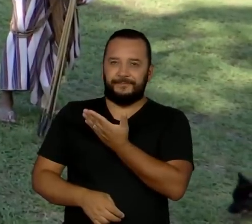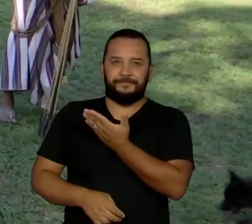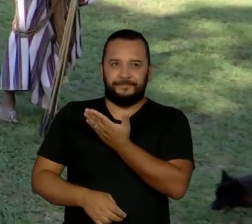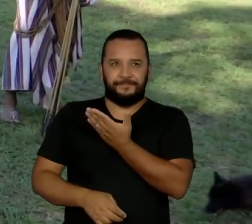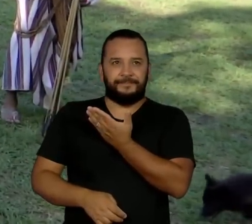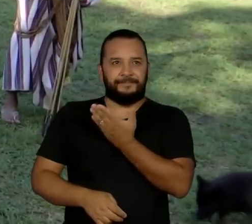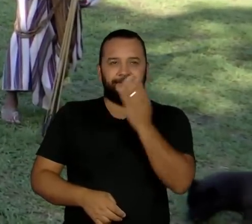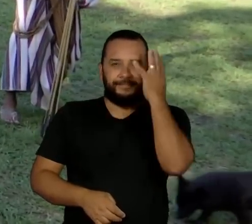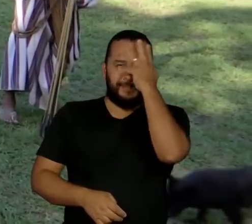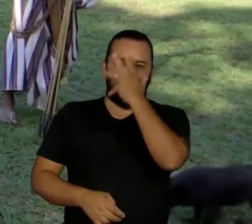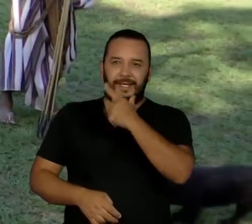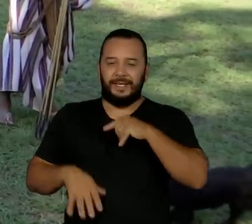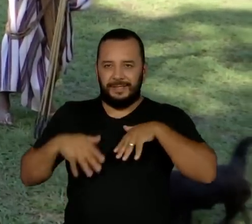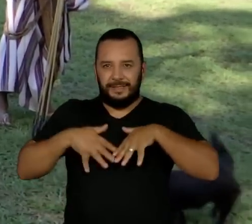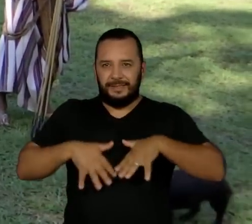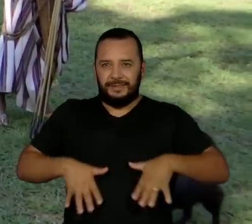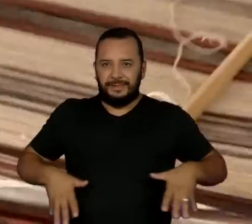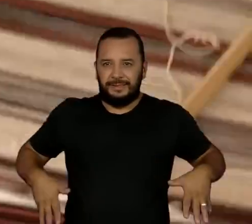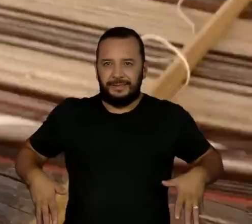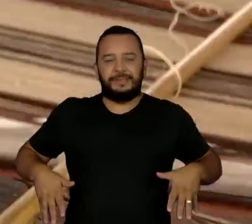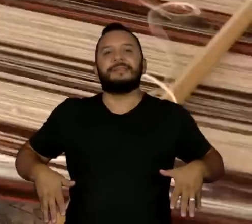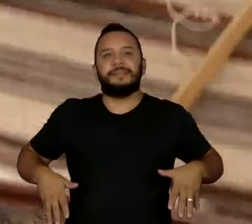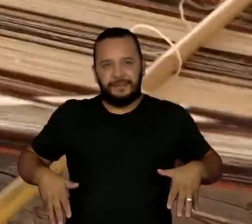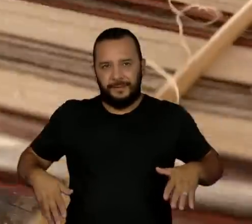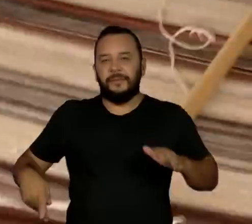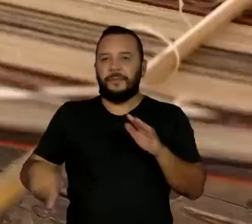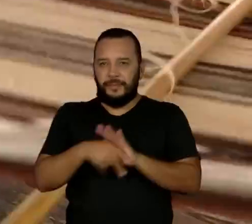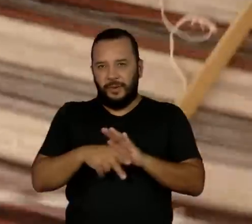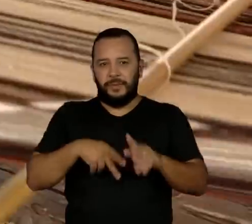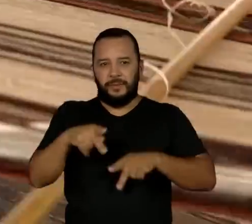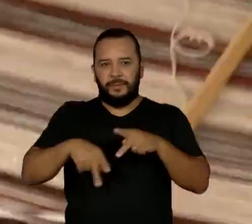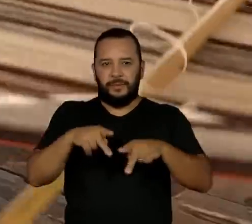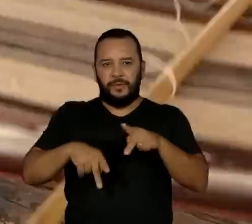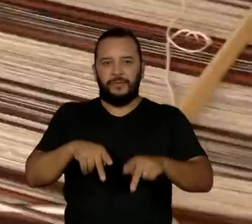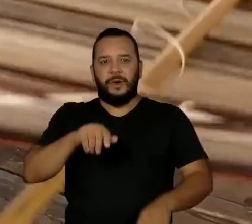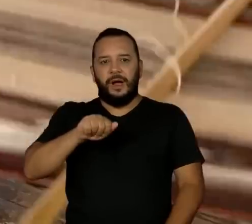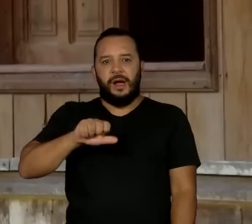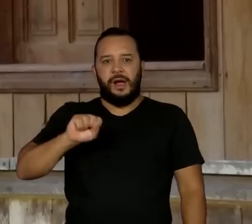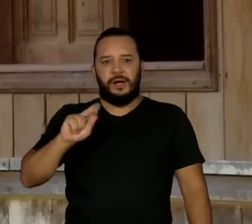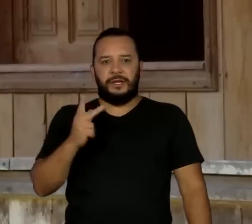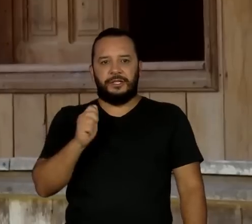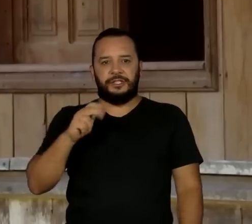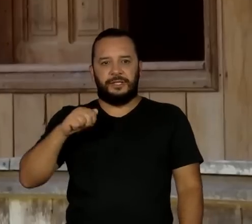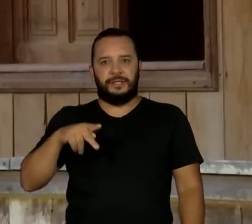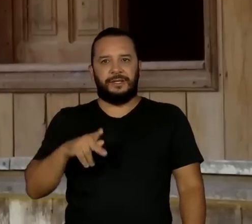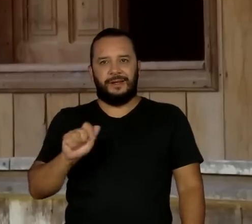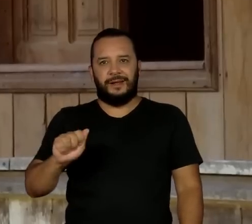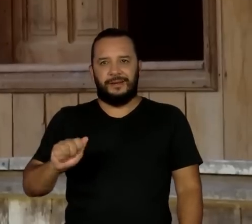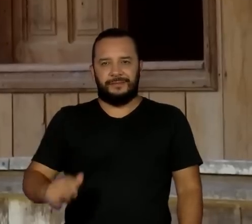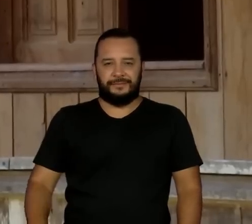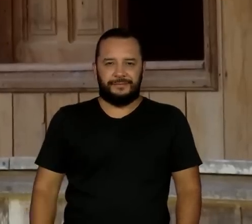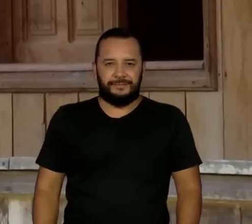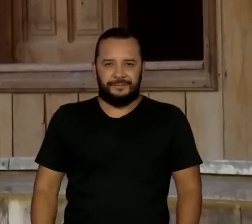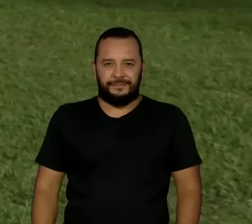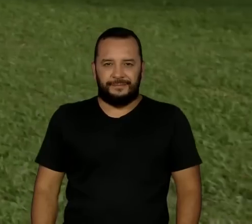A beleza da veste tradicional tecida pelo povo Axaninca.